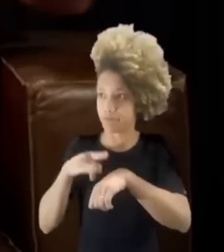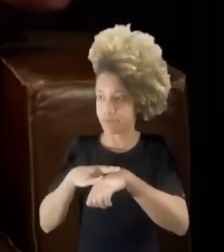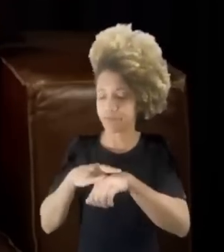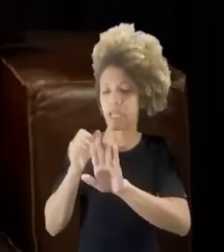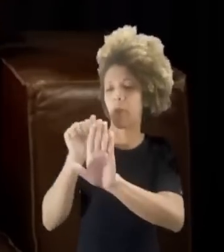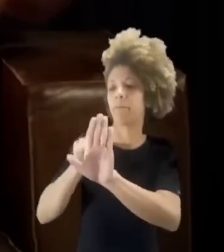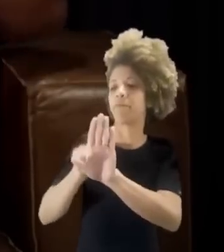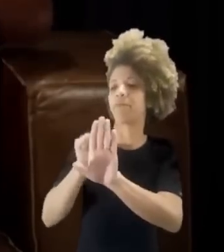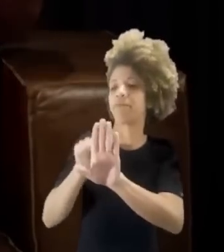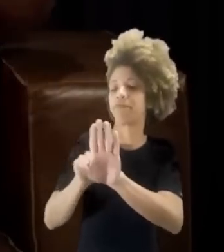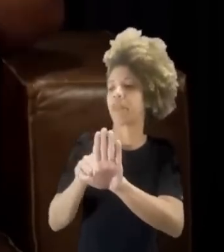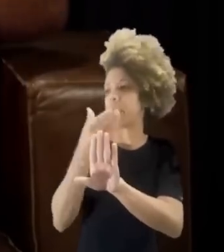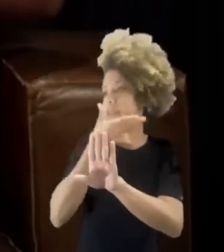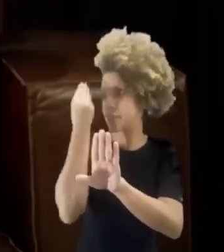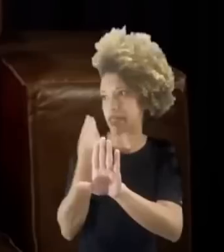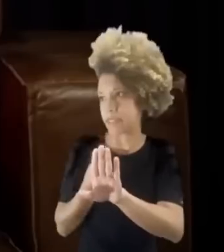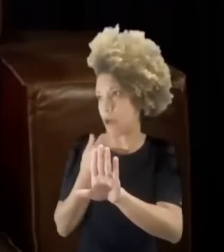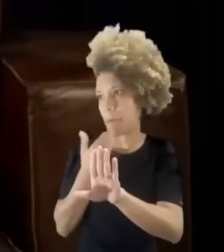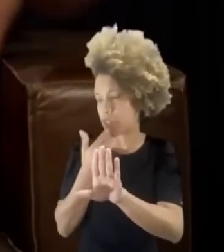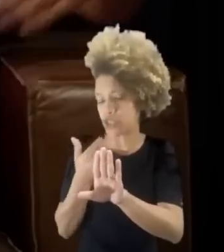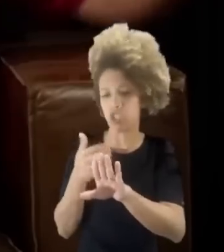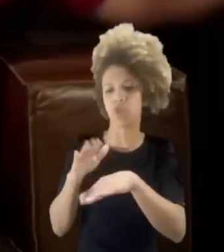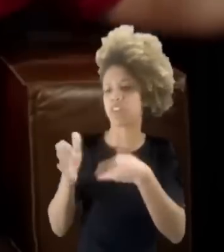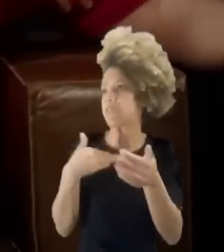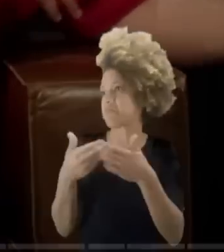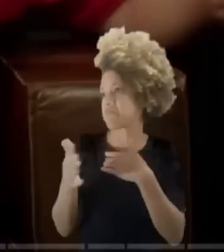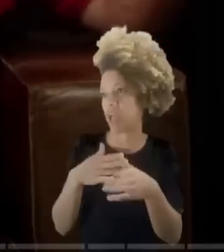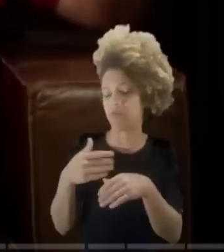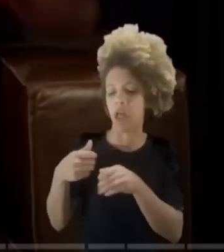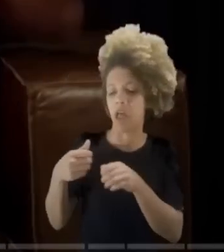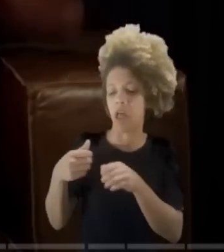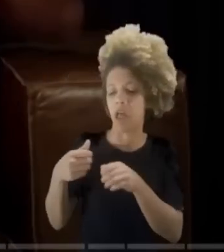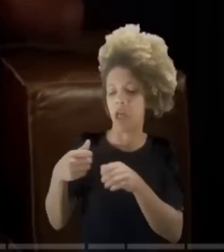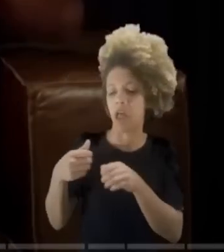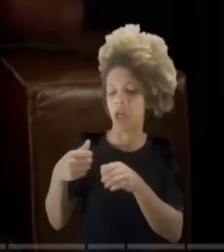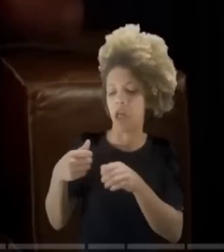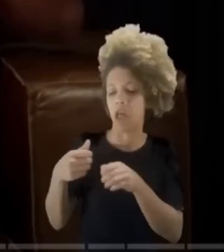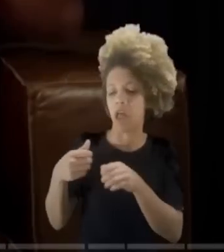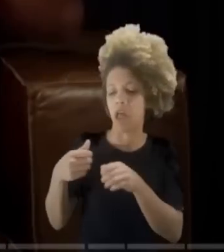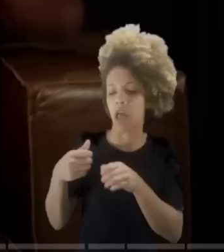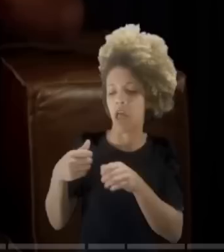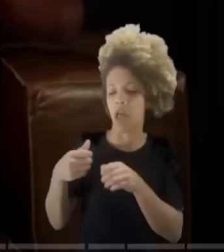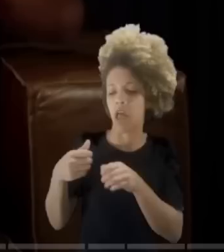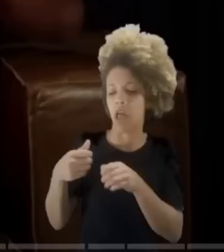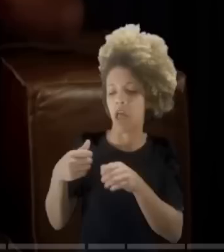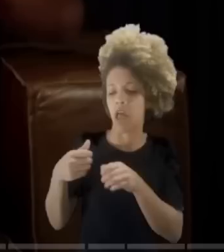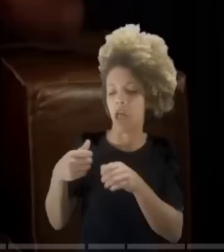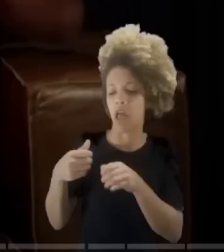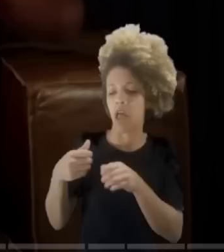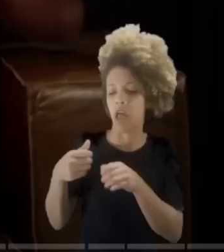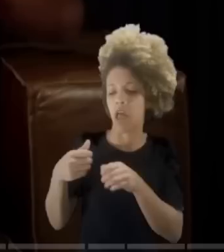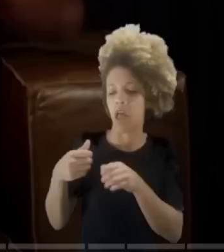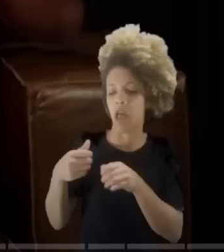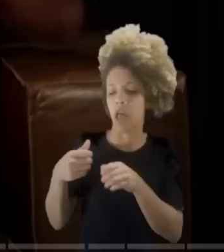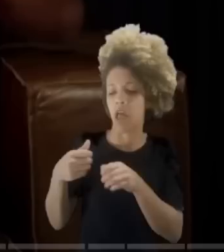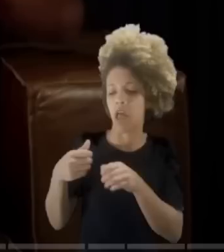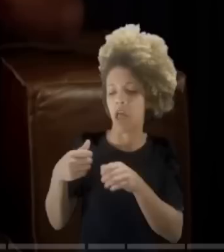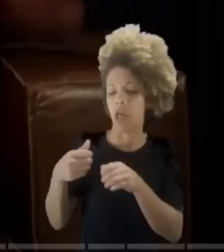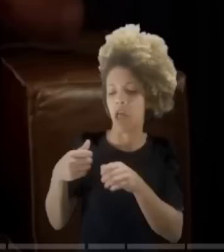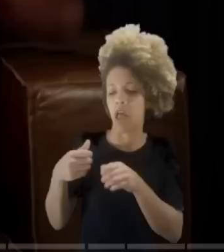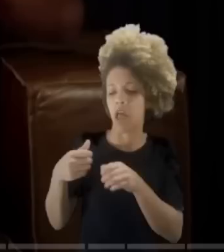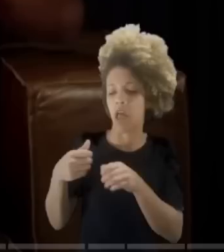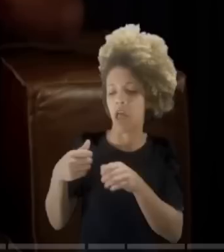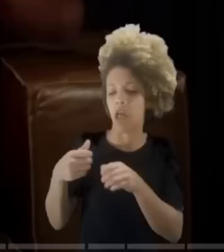não esqueceu o celular ele fez um pedido esqueceu ou tá fazendo outra coisa o tamanho dando banho no filho e vou te falar o que tem gente que faz isso que é o famoso ó